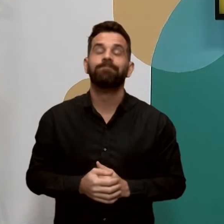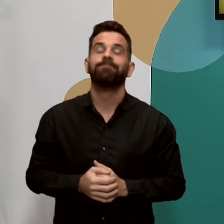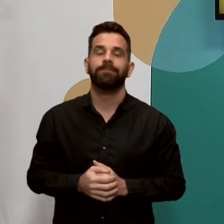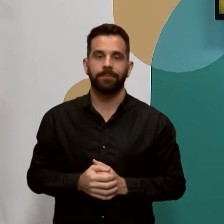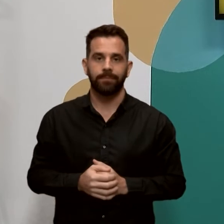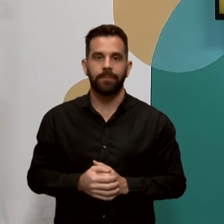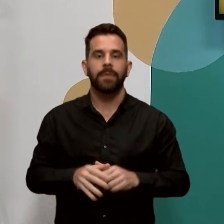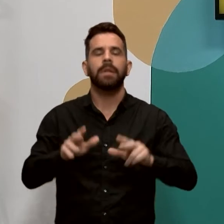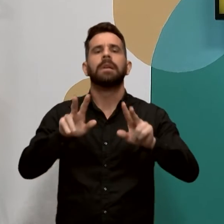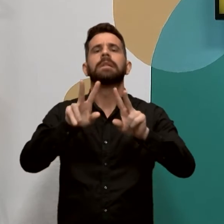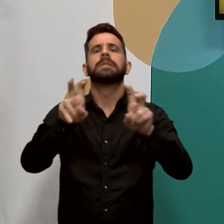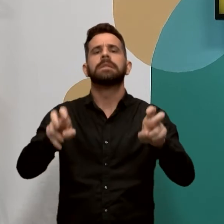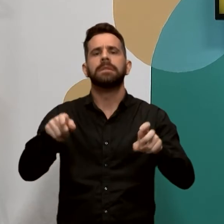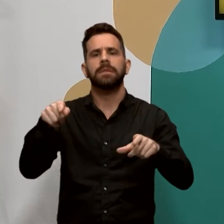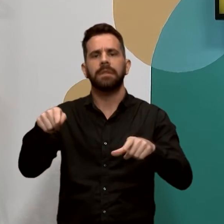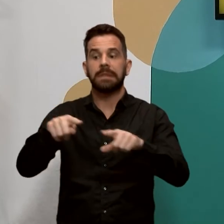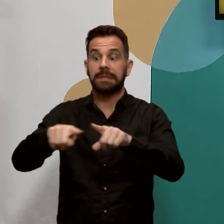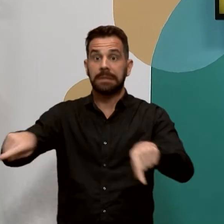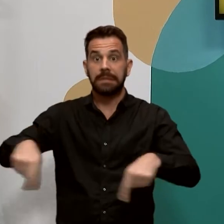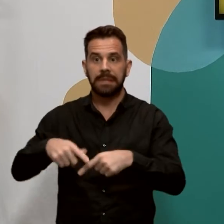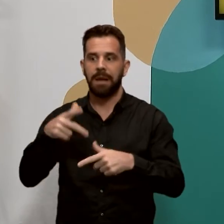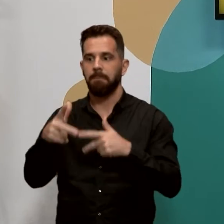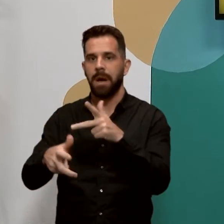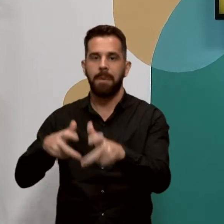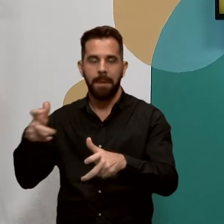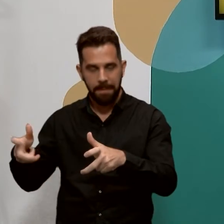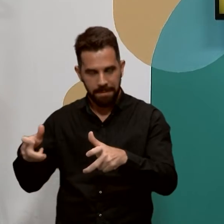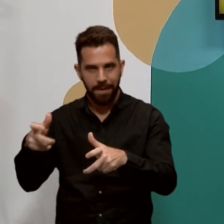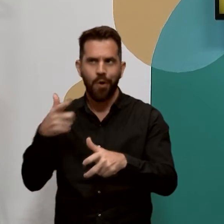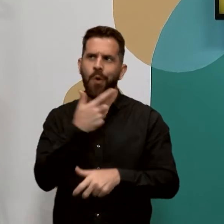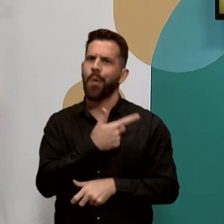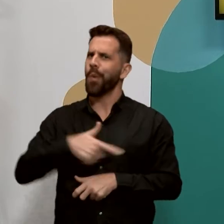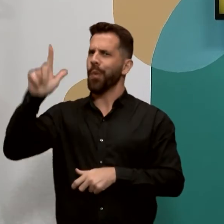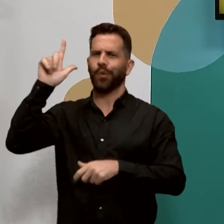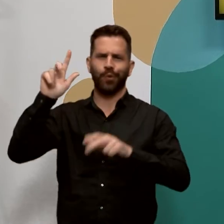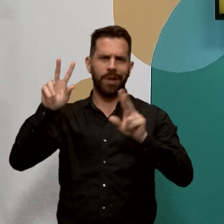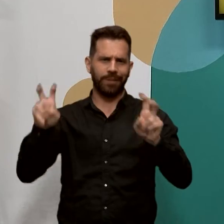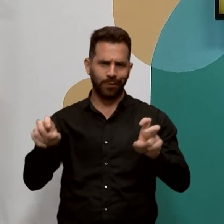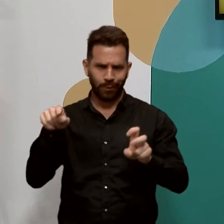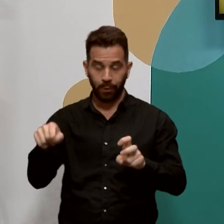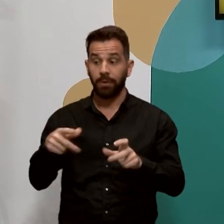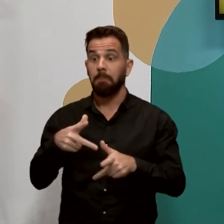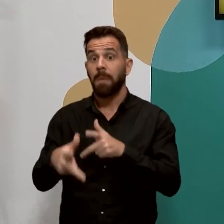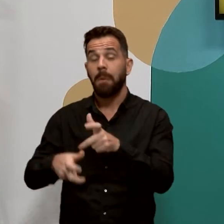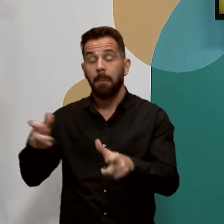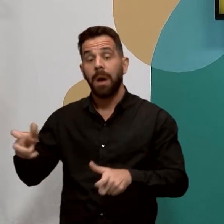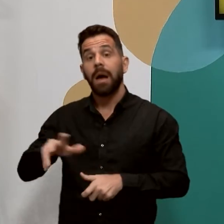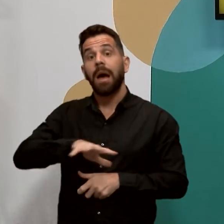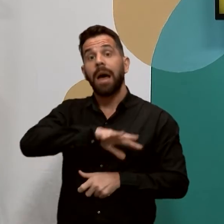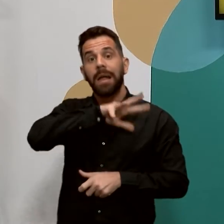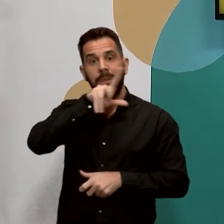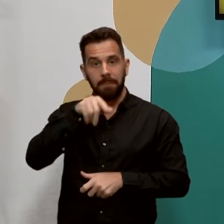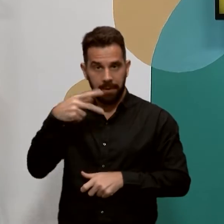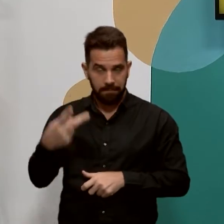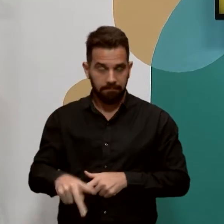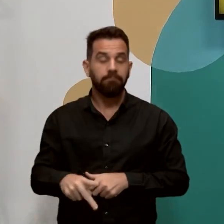de vacinação antirrábica, então, mudando completamente de assunto. É um serviço super importante aqui da